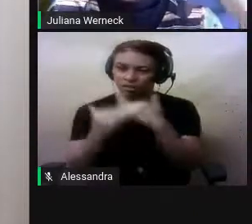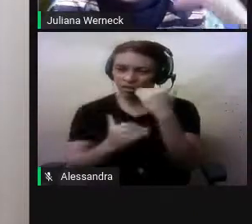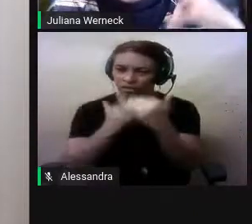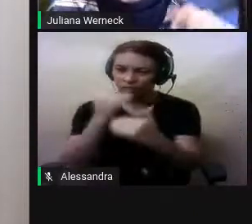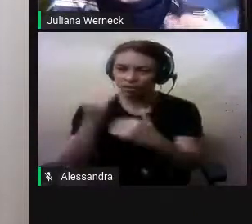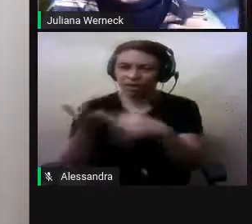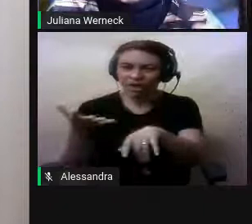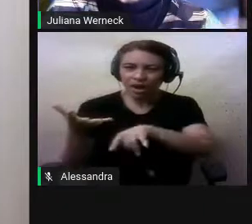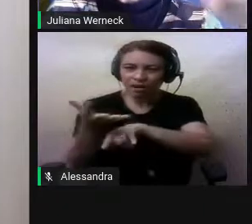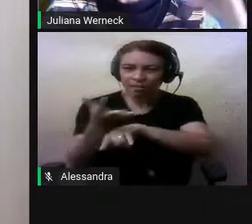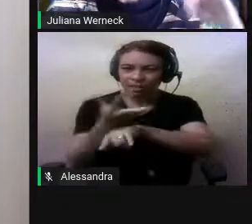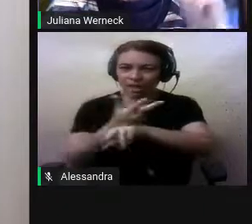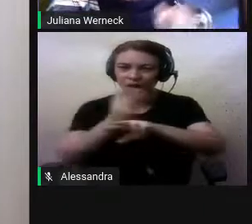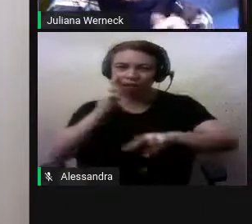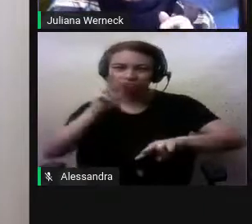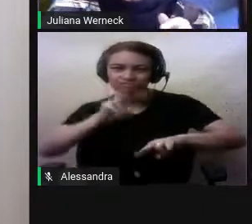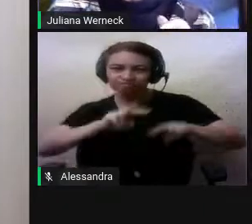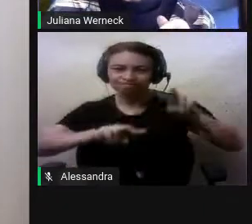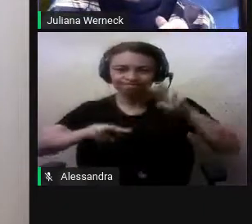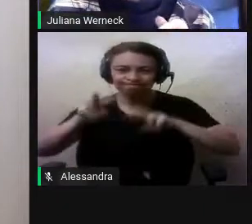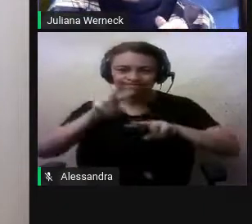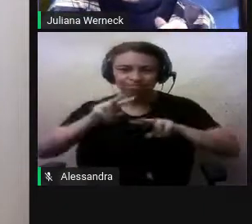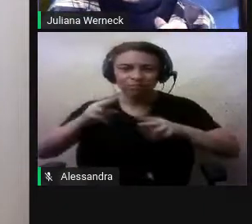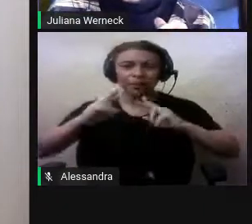olhar né, e a gente